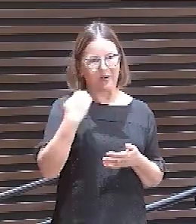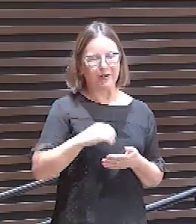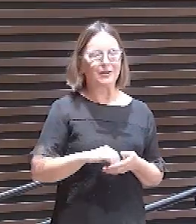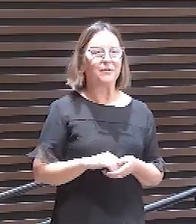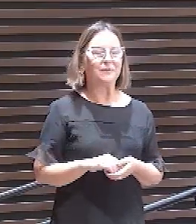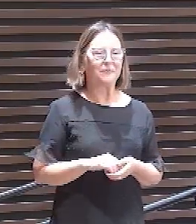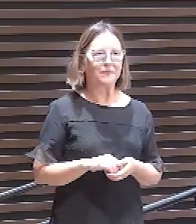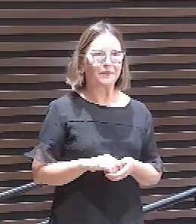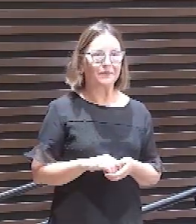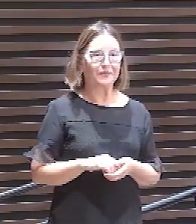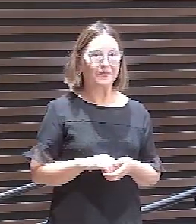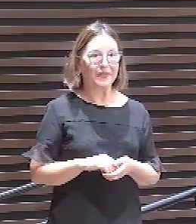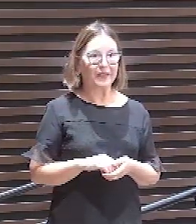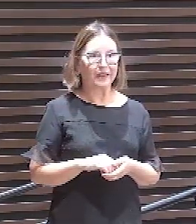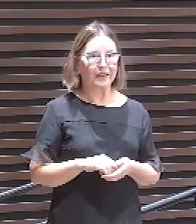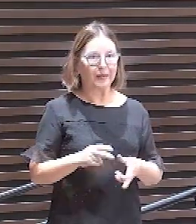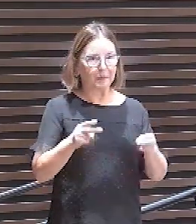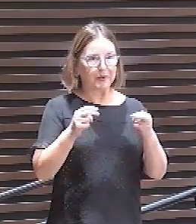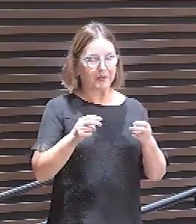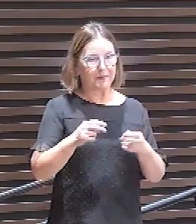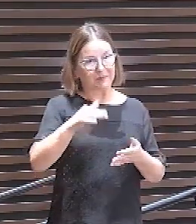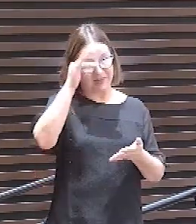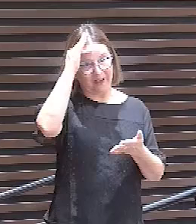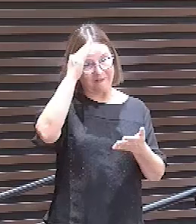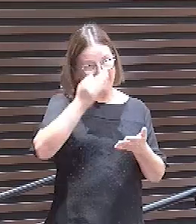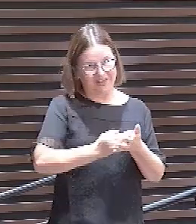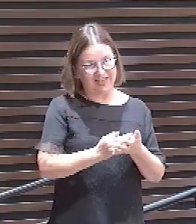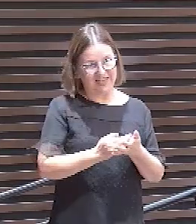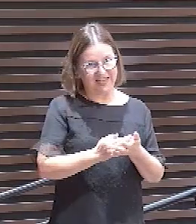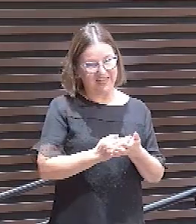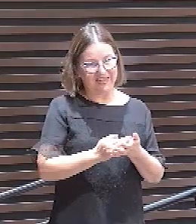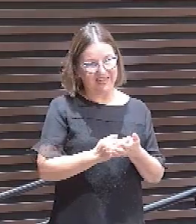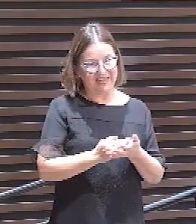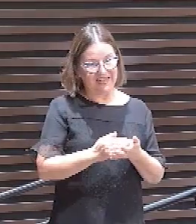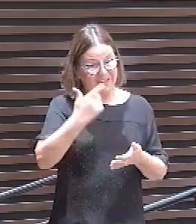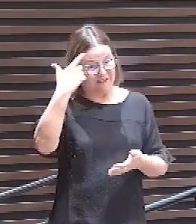Vemos aqui a fé que vence a morte.